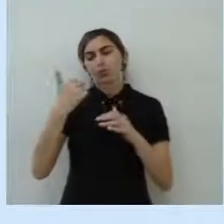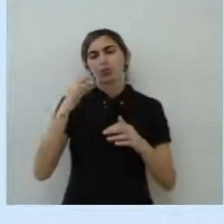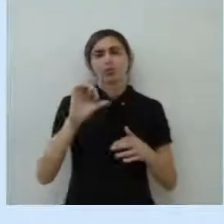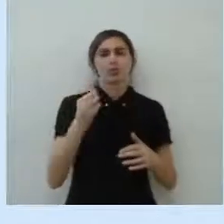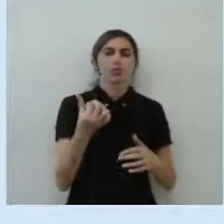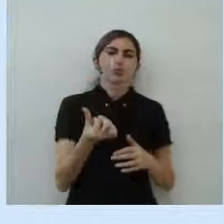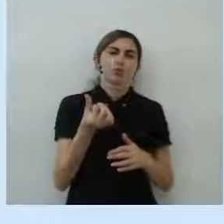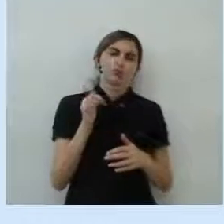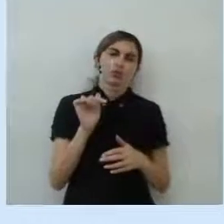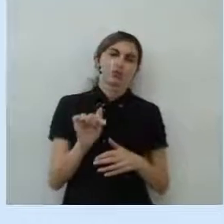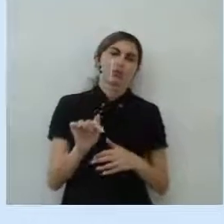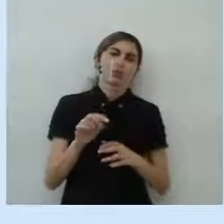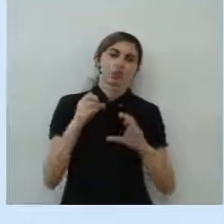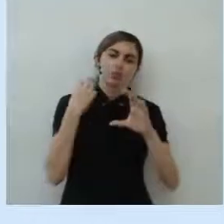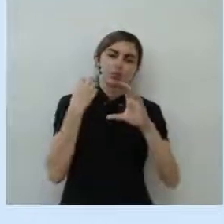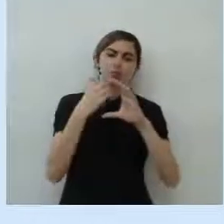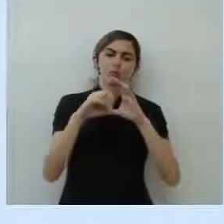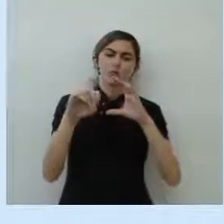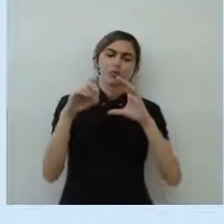1967. Então, a Globo,